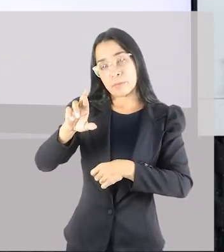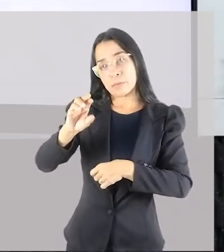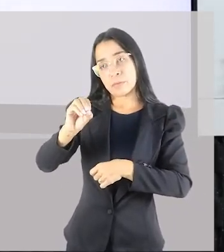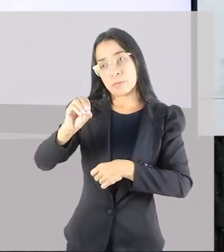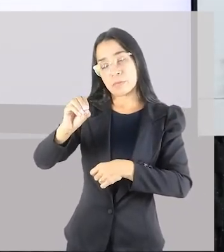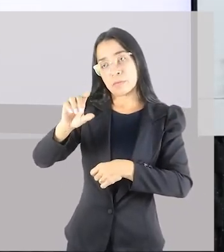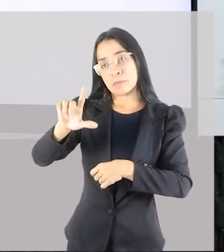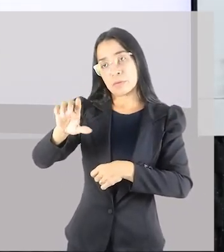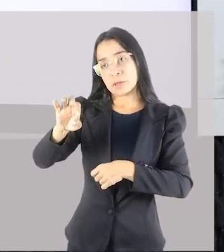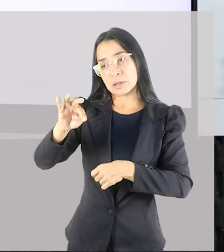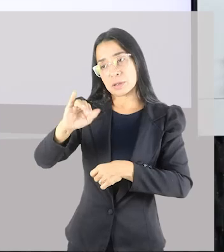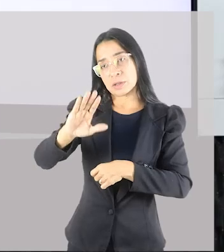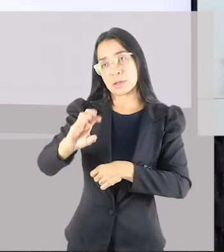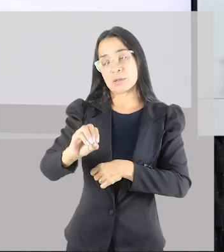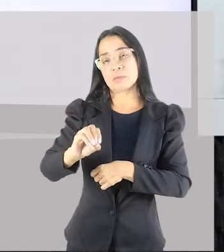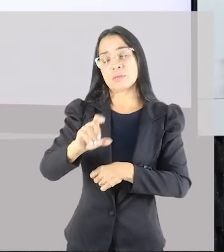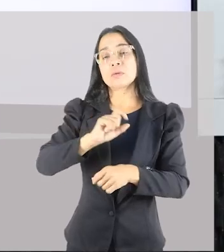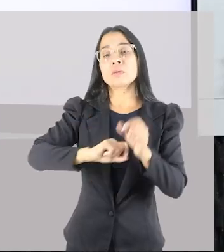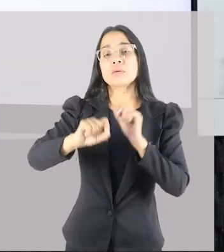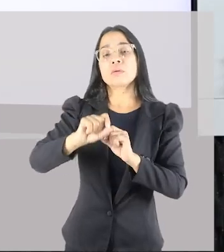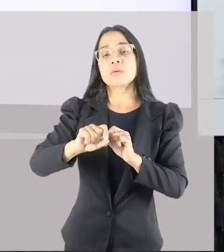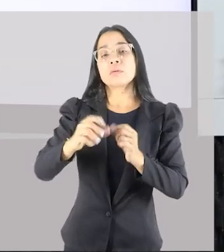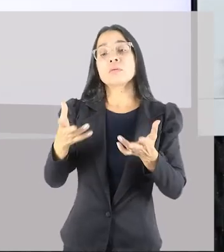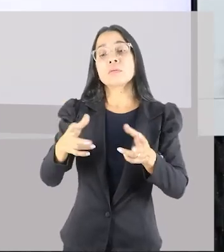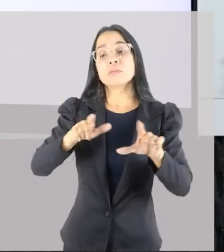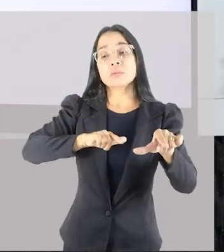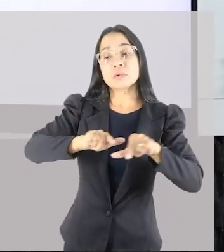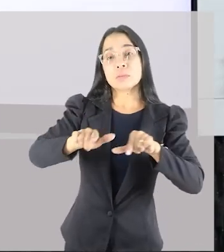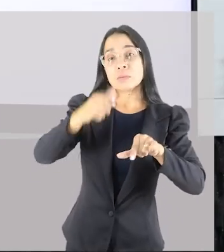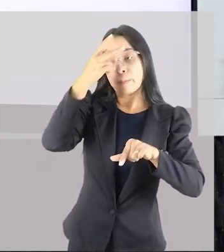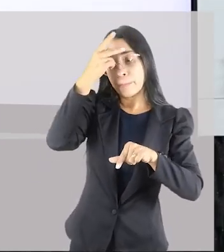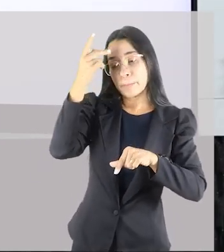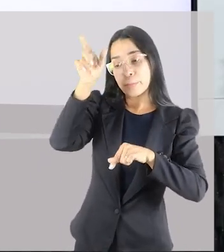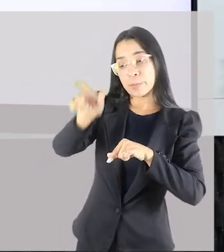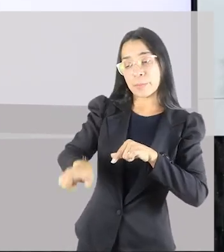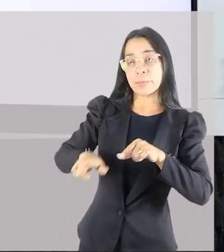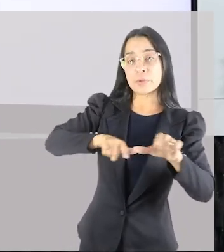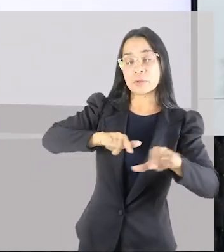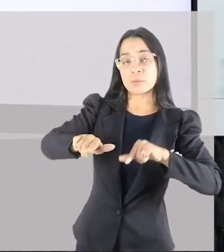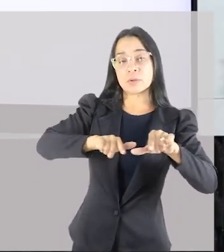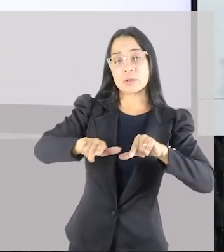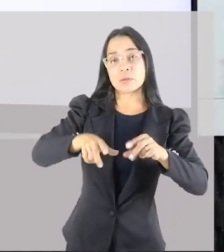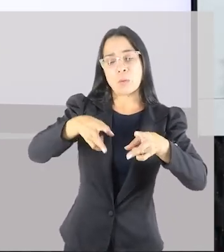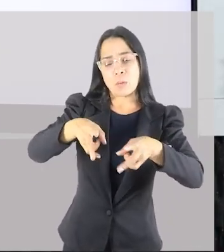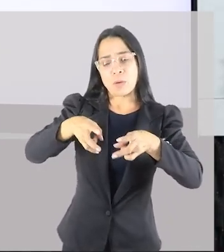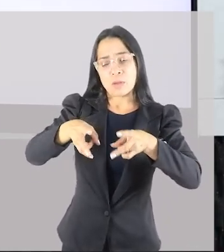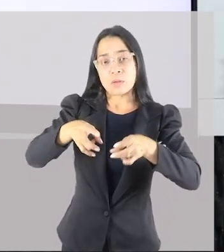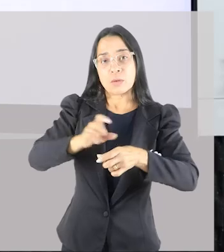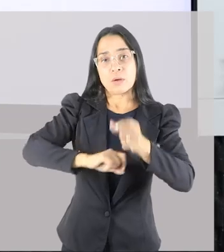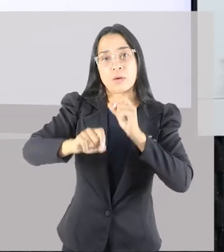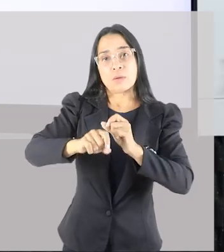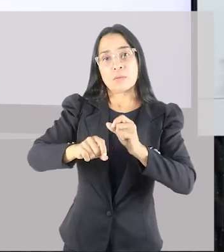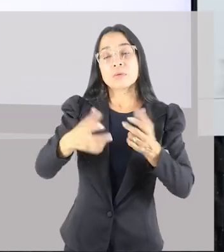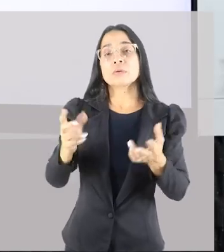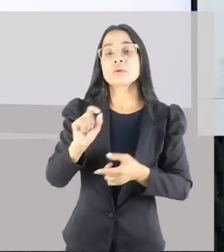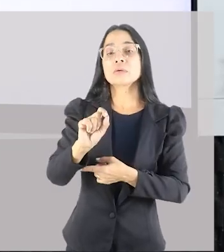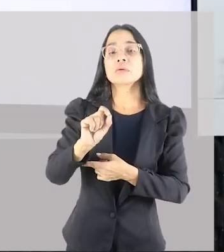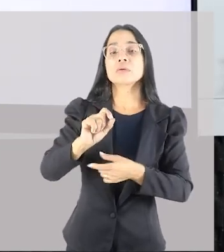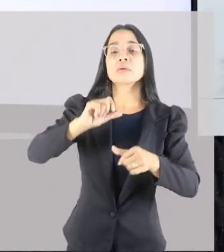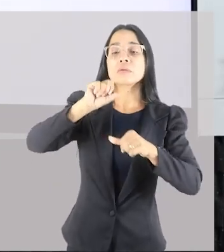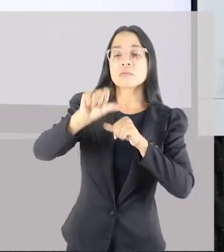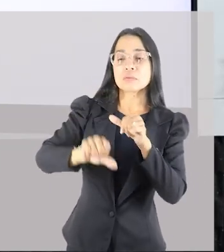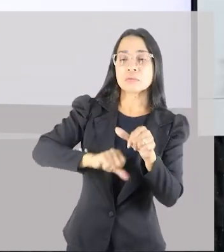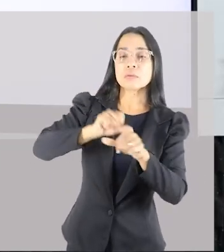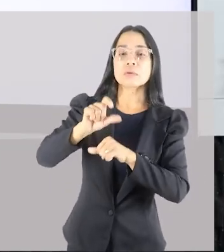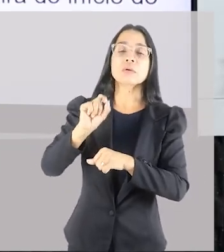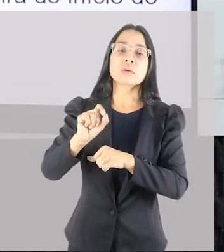o coitado do proletário acaba sendo explorado e esta exploração burguesa vai fazer com